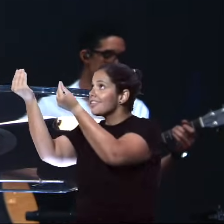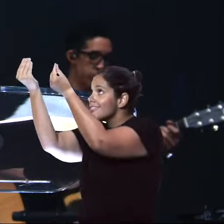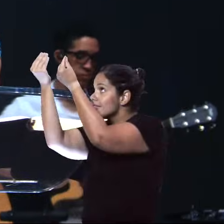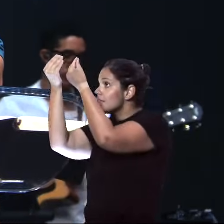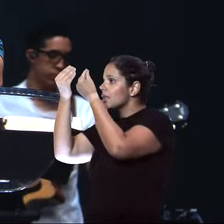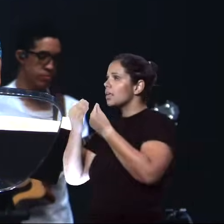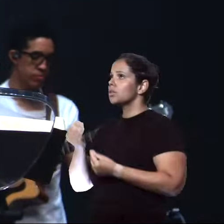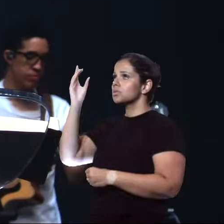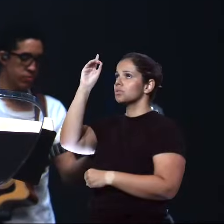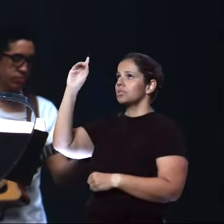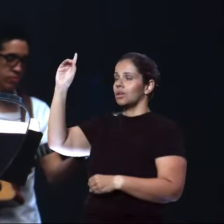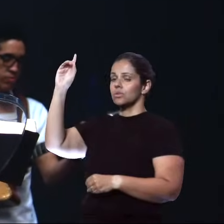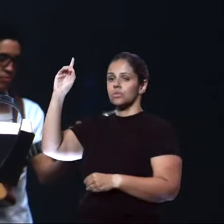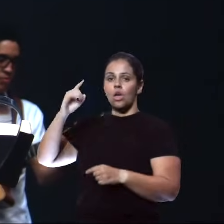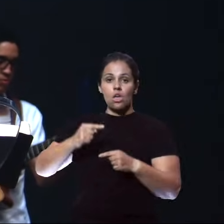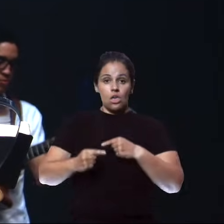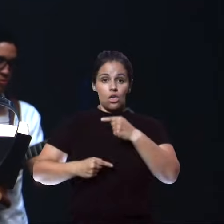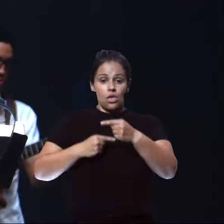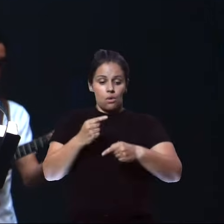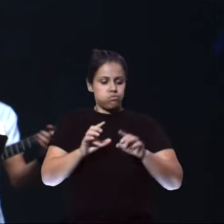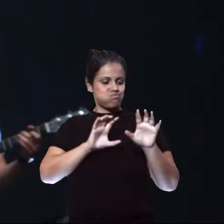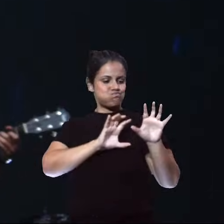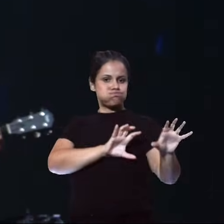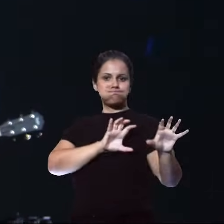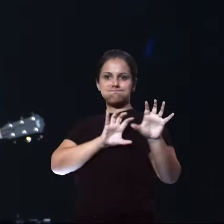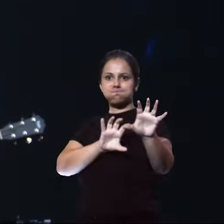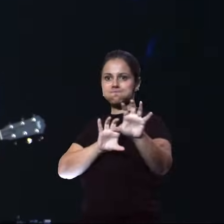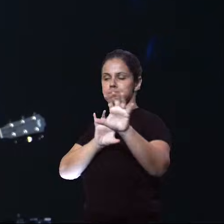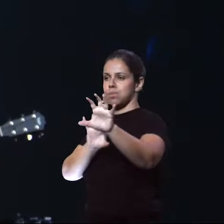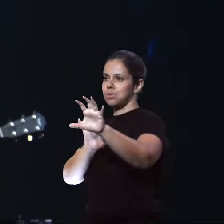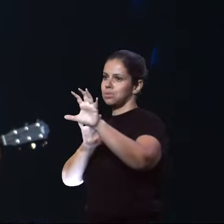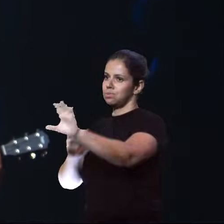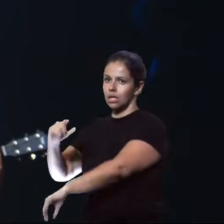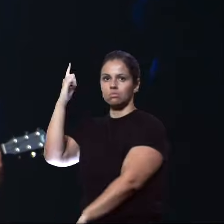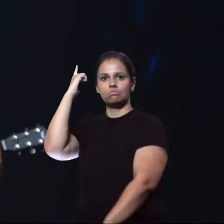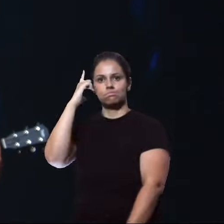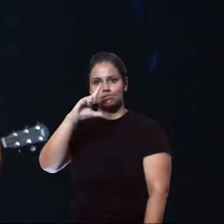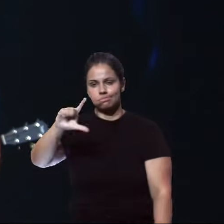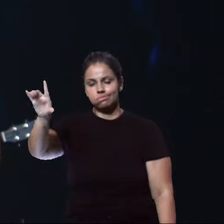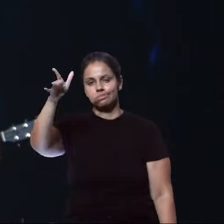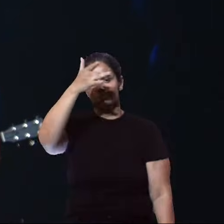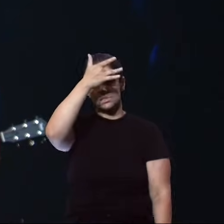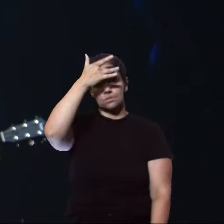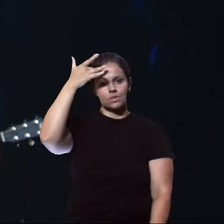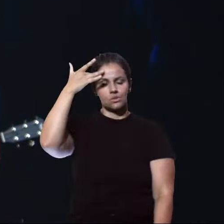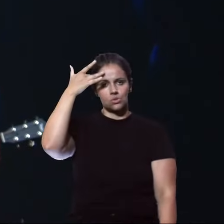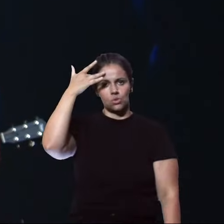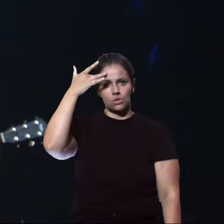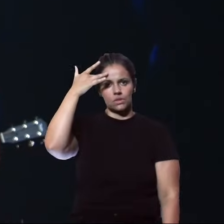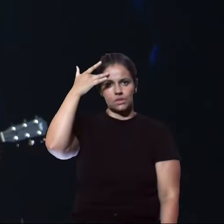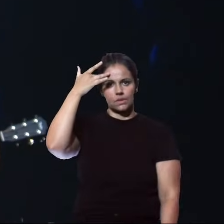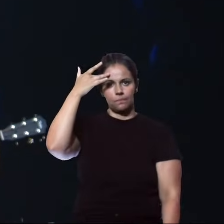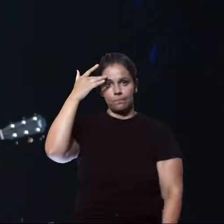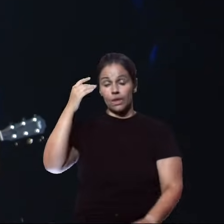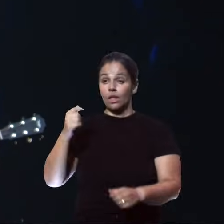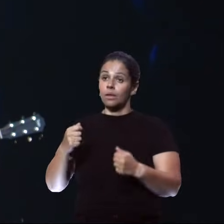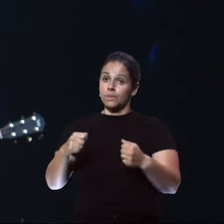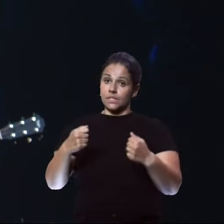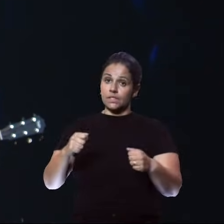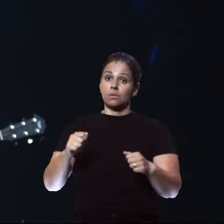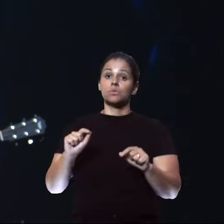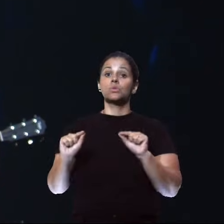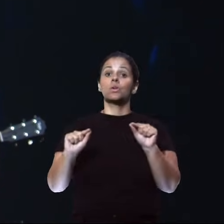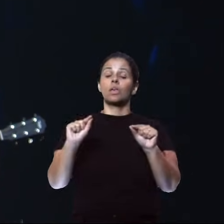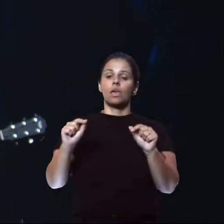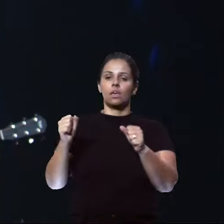pessoas. Note, nós só podemos fazer isso no poder do Espírito Santo de Deus. Se Ele estiver guiando as nossas